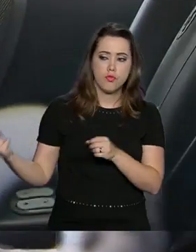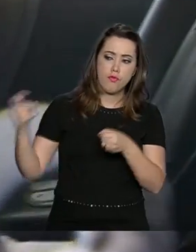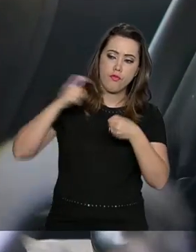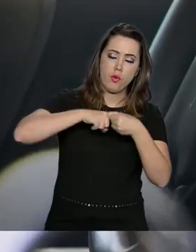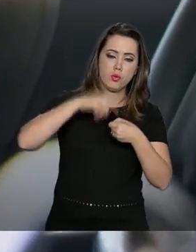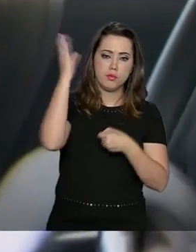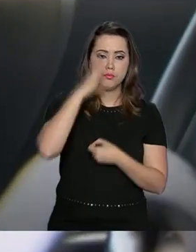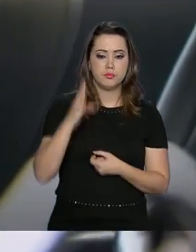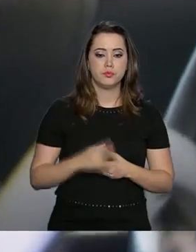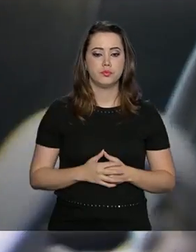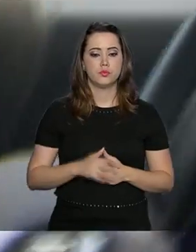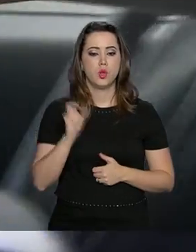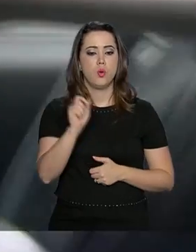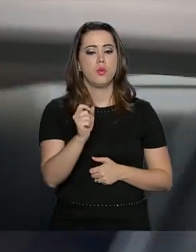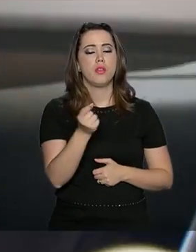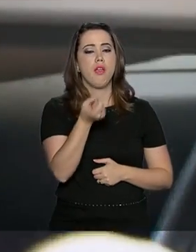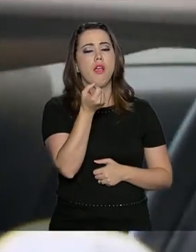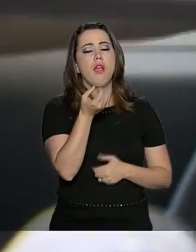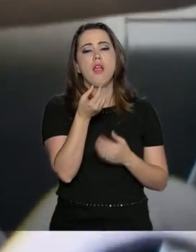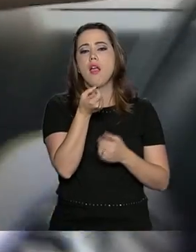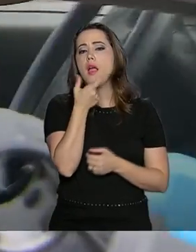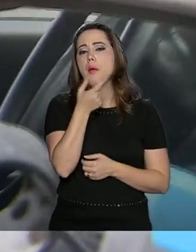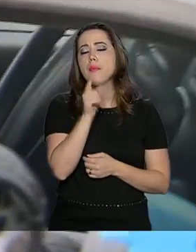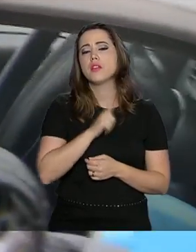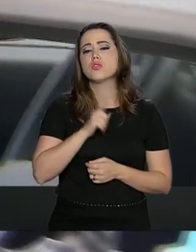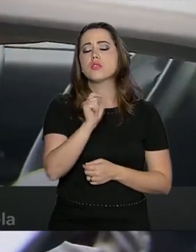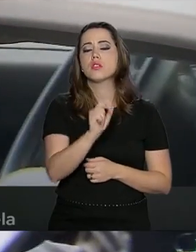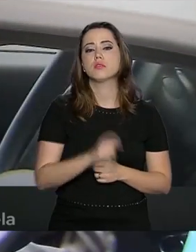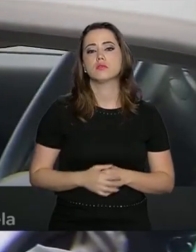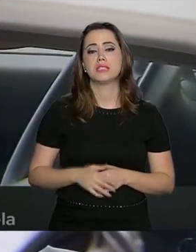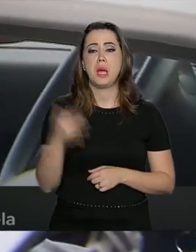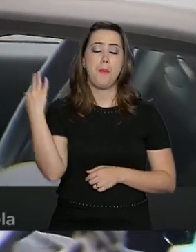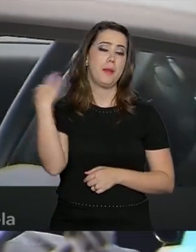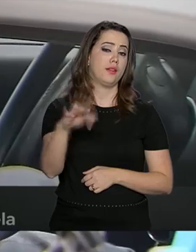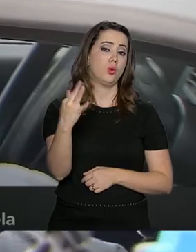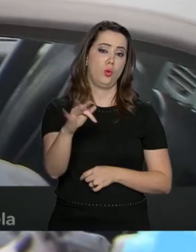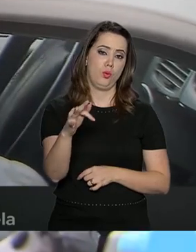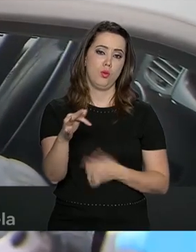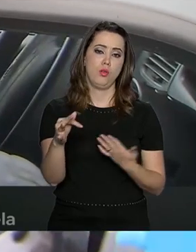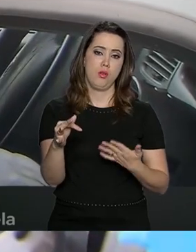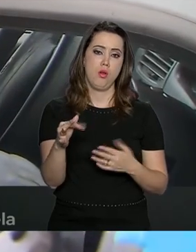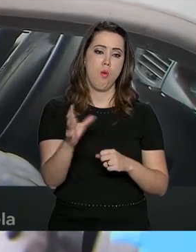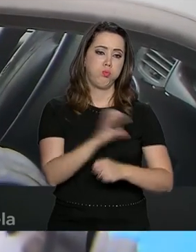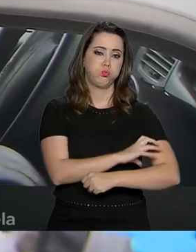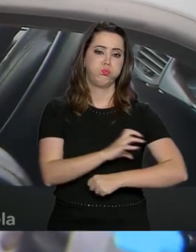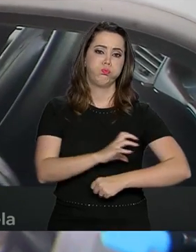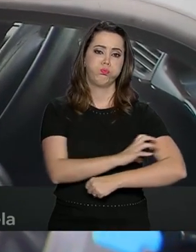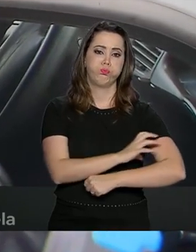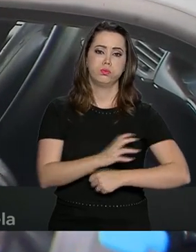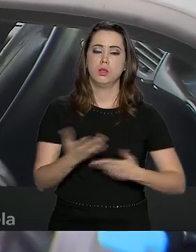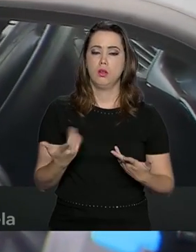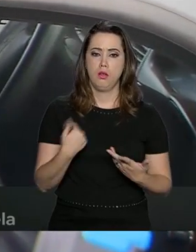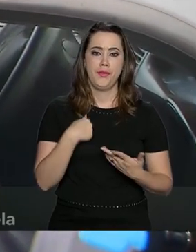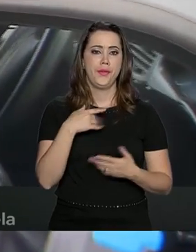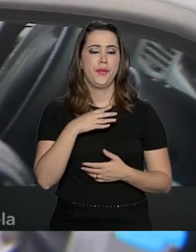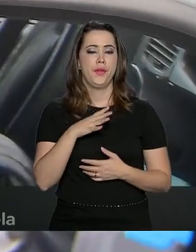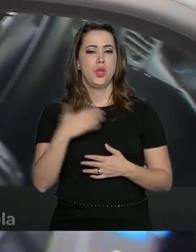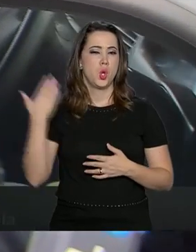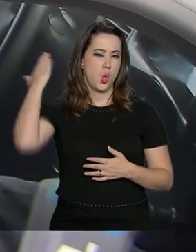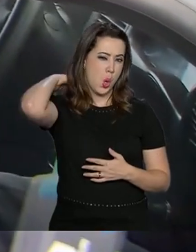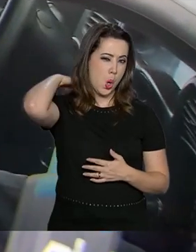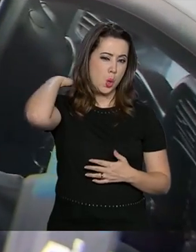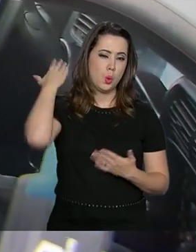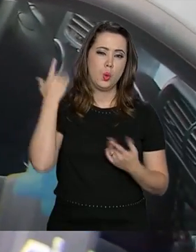tipo de remédio o senhor está levando? Olha, para dores, para pressão alta, problema de